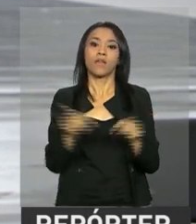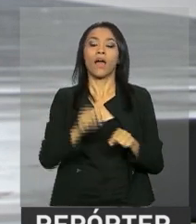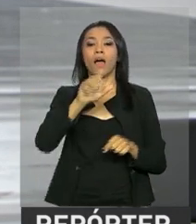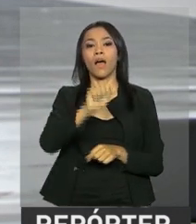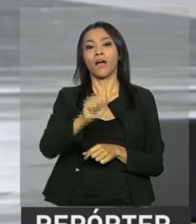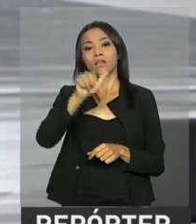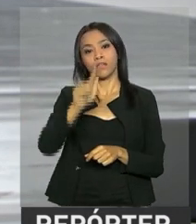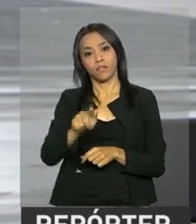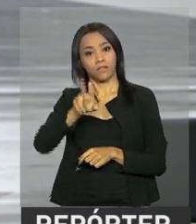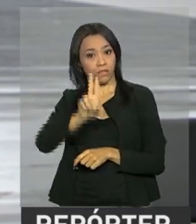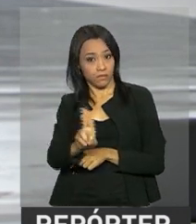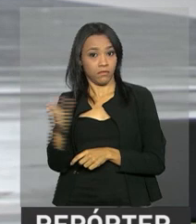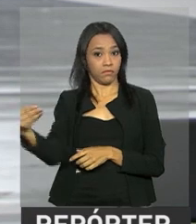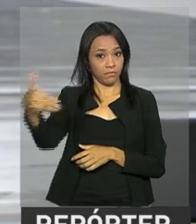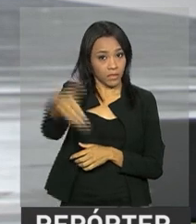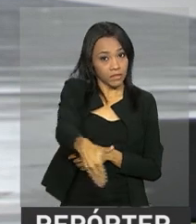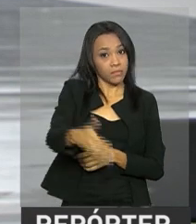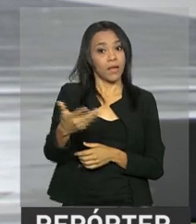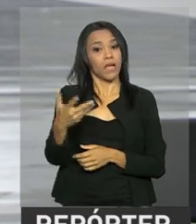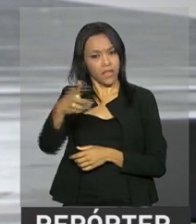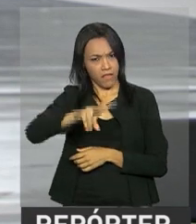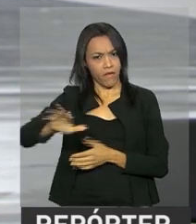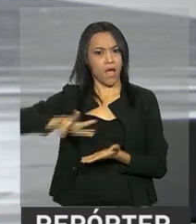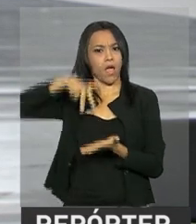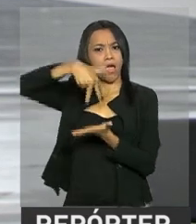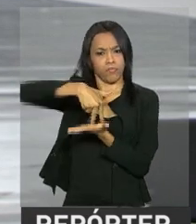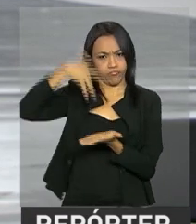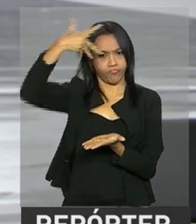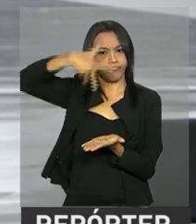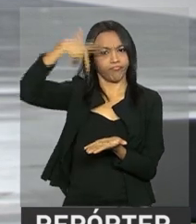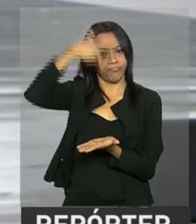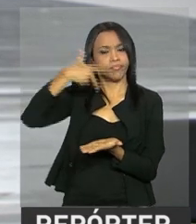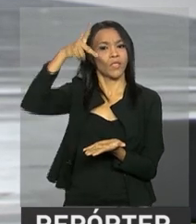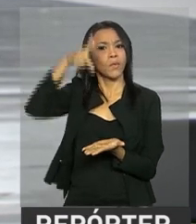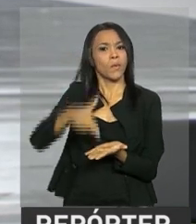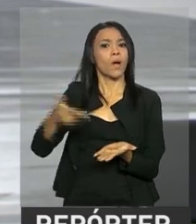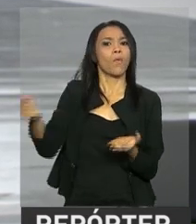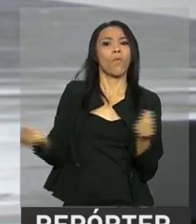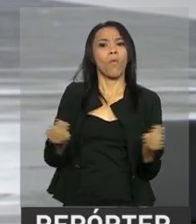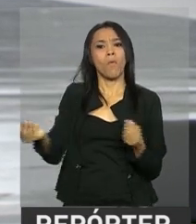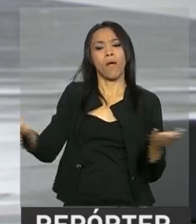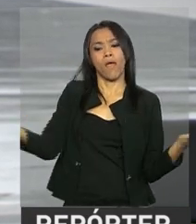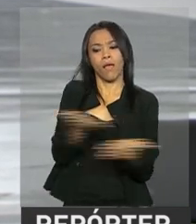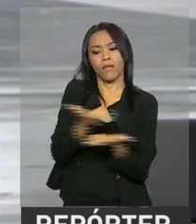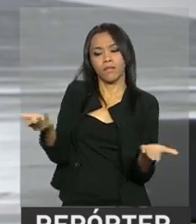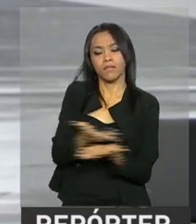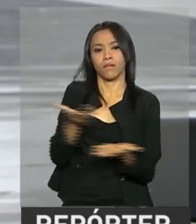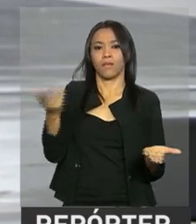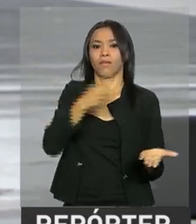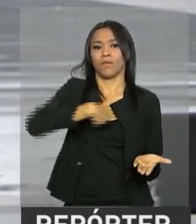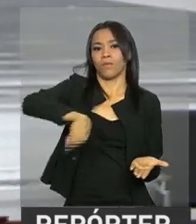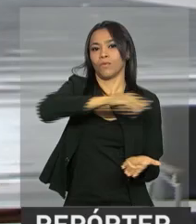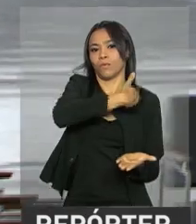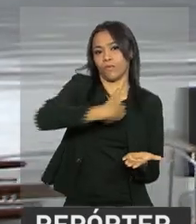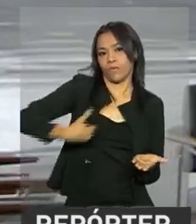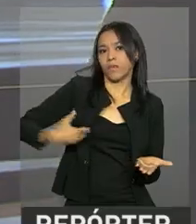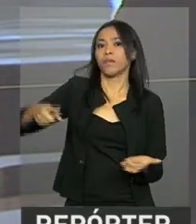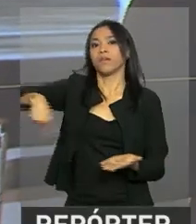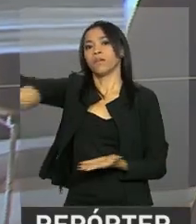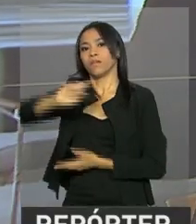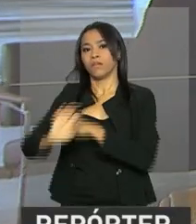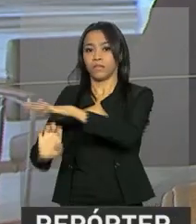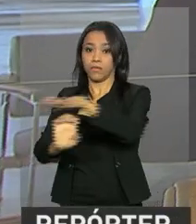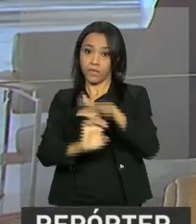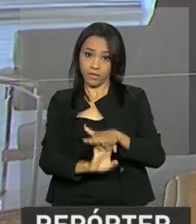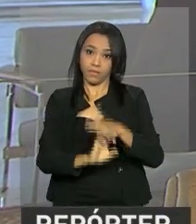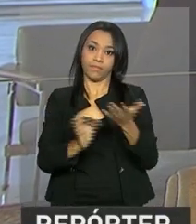da União, Torquato Jardim, que vai falar ainda sobre as relações entre os setores público e privado. Renata, volto com você.